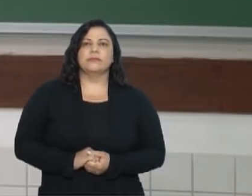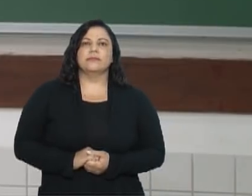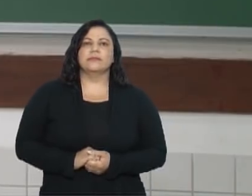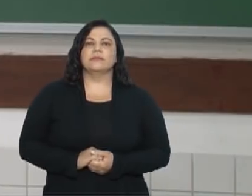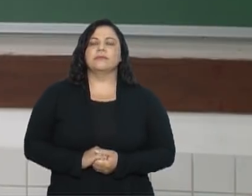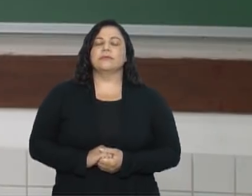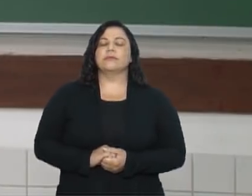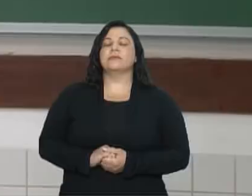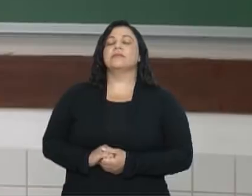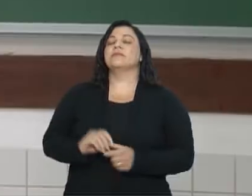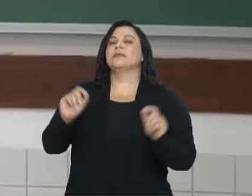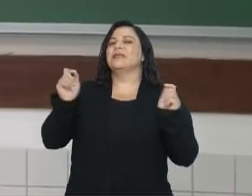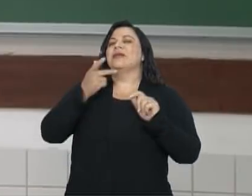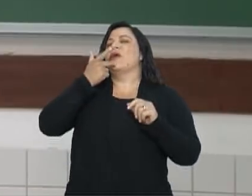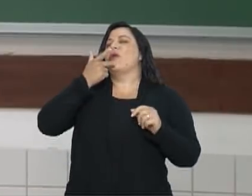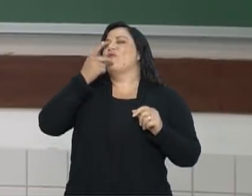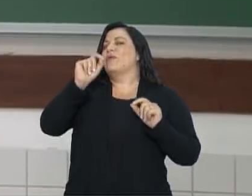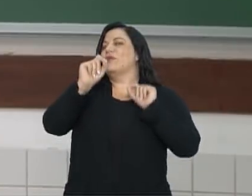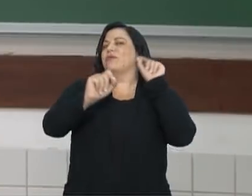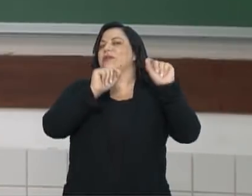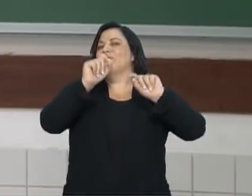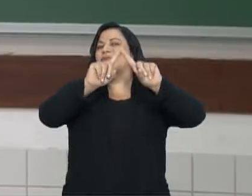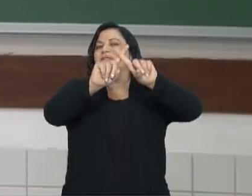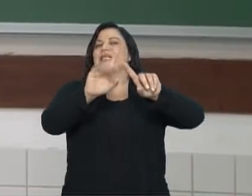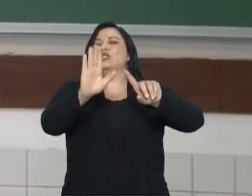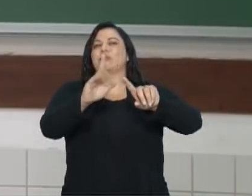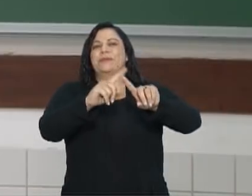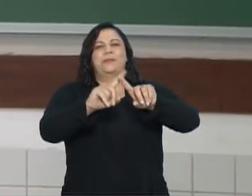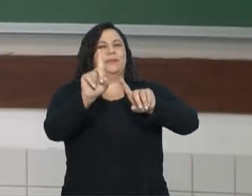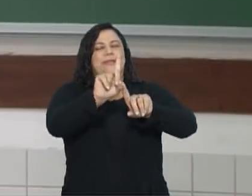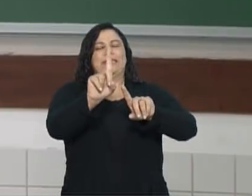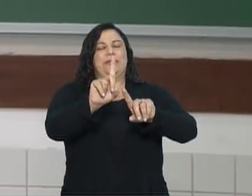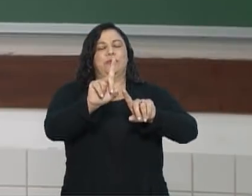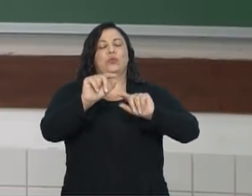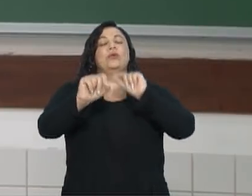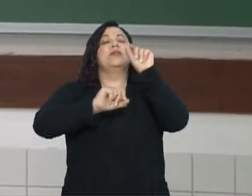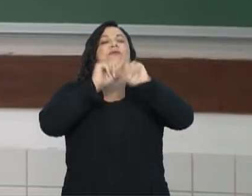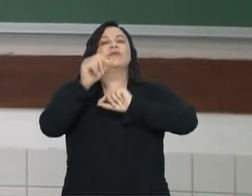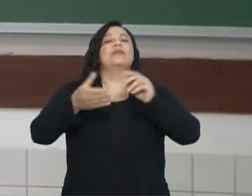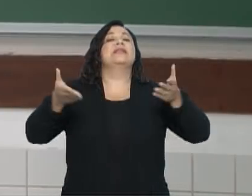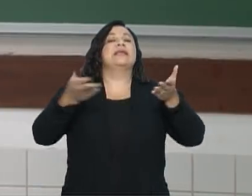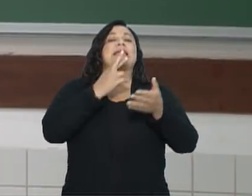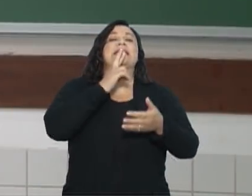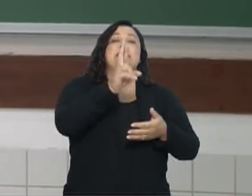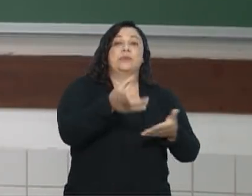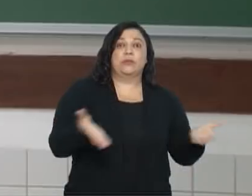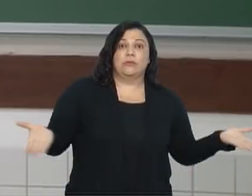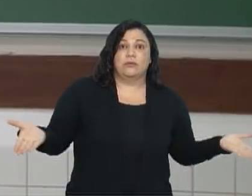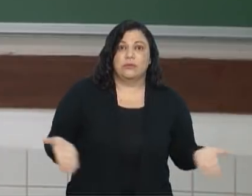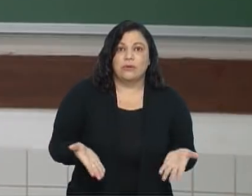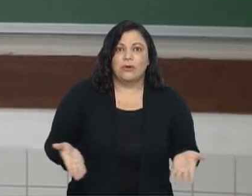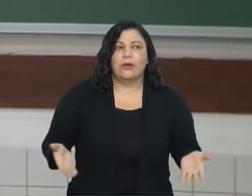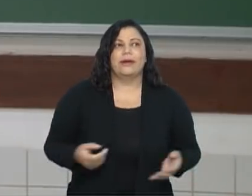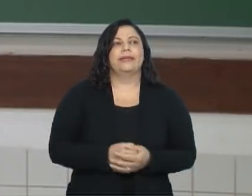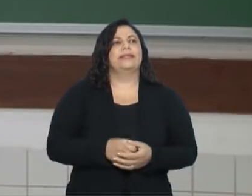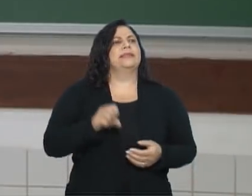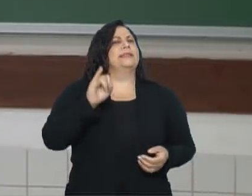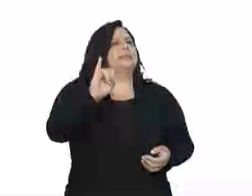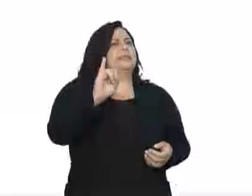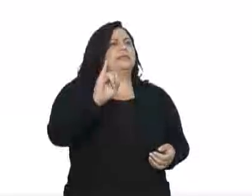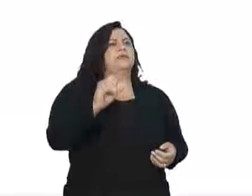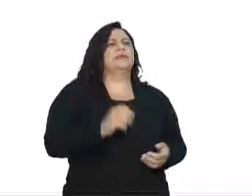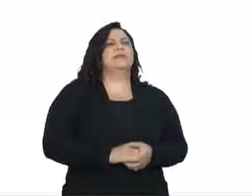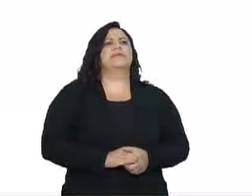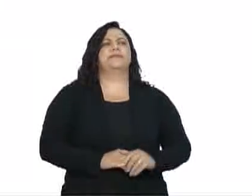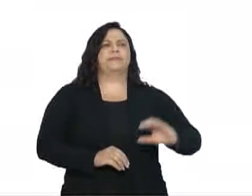Eu falei o que você marcou, na realidade era o que você marcaria, né? E agora, o que você marcou? Se você marcou aí